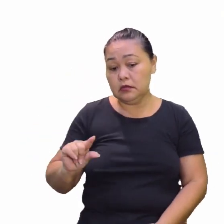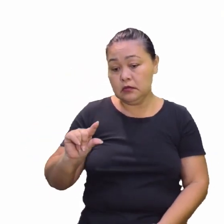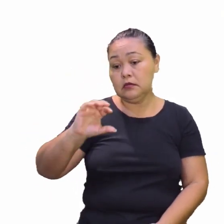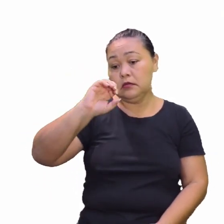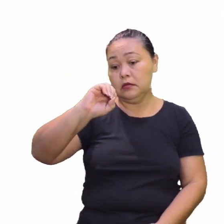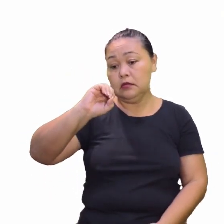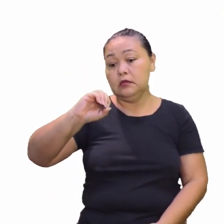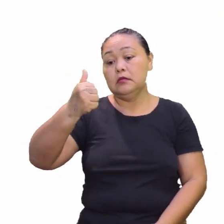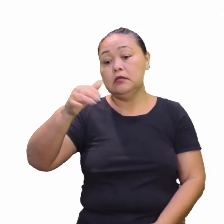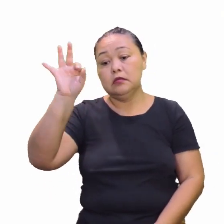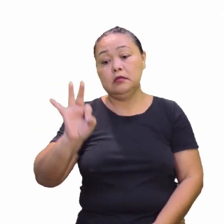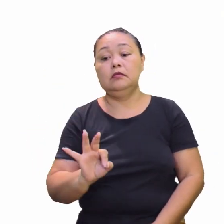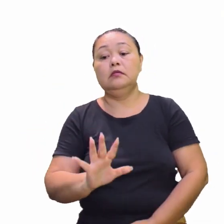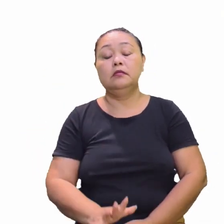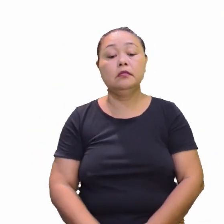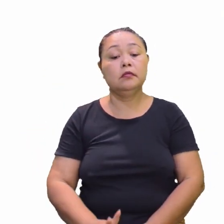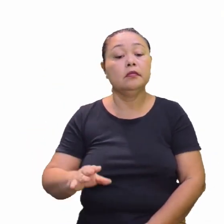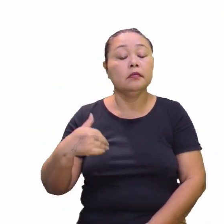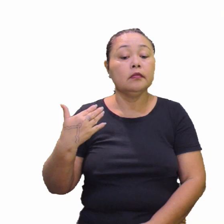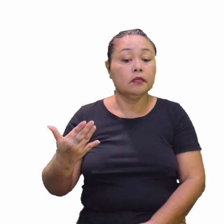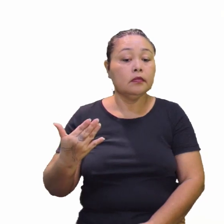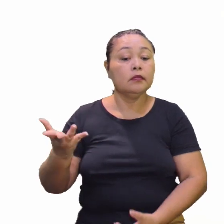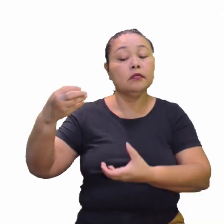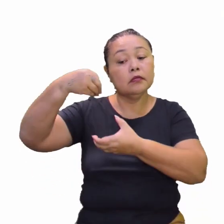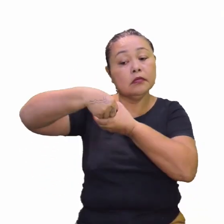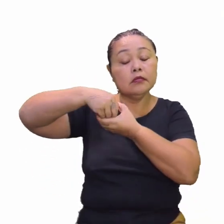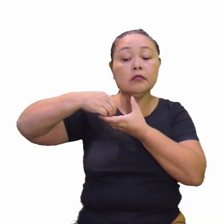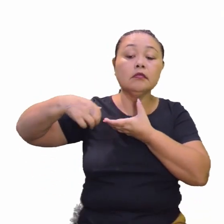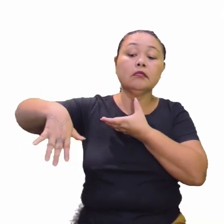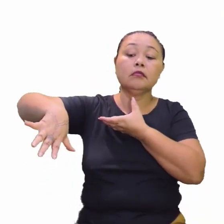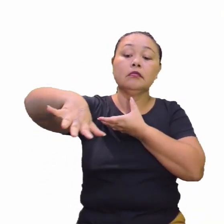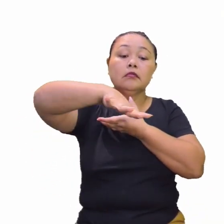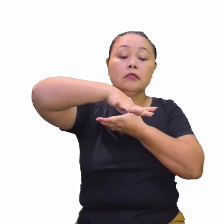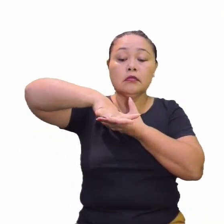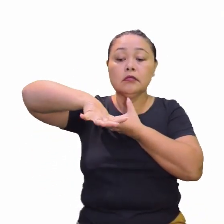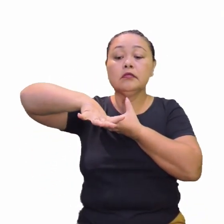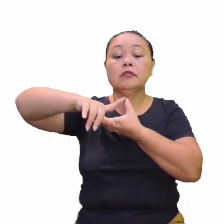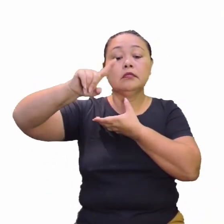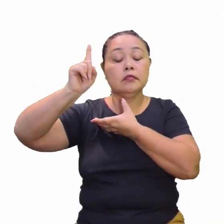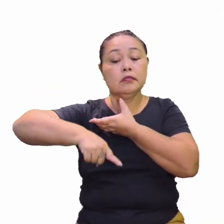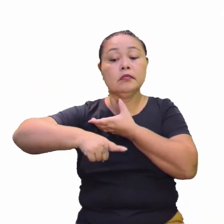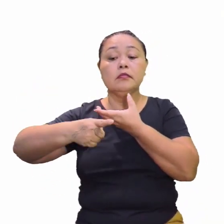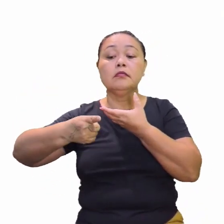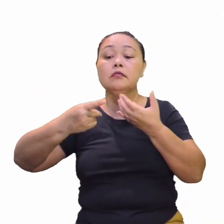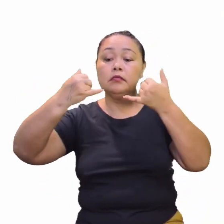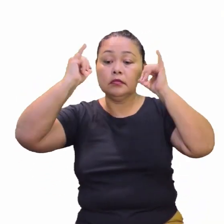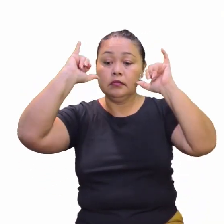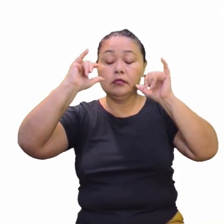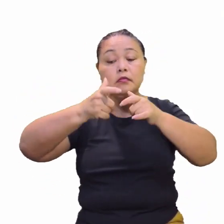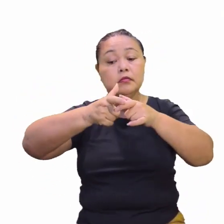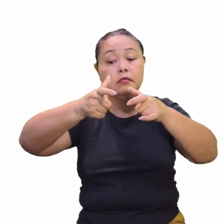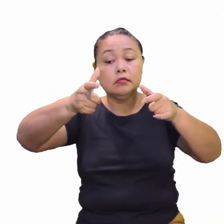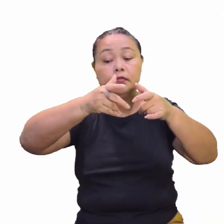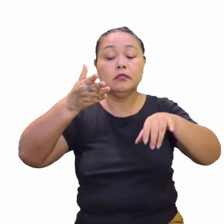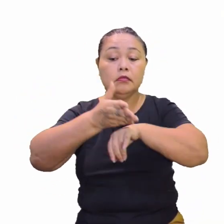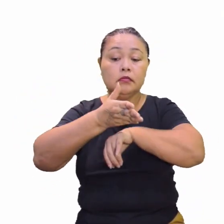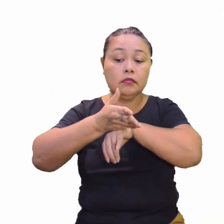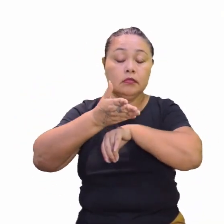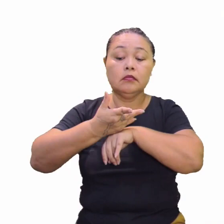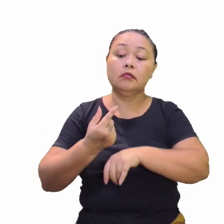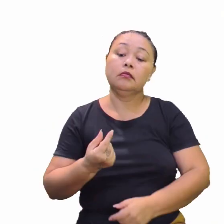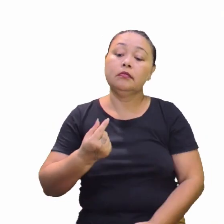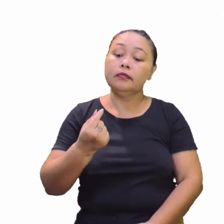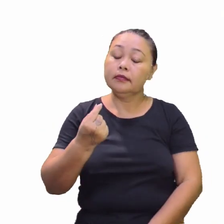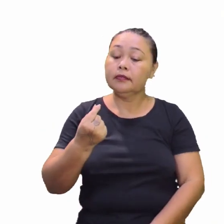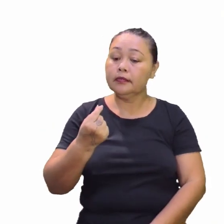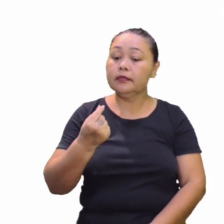né, professor Jorge? 0,01%. Então, dentro da pecuária, a produção bovina é a que tem maior participação